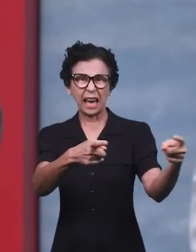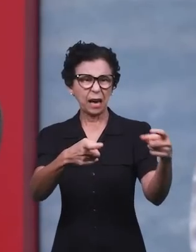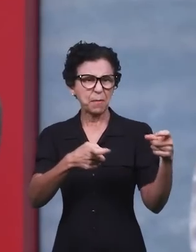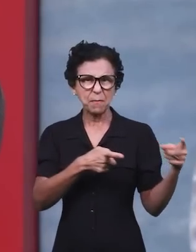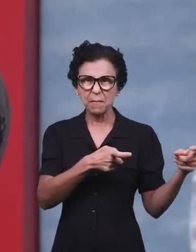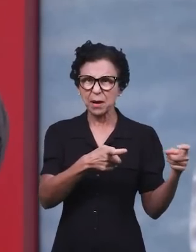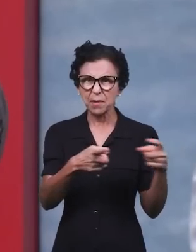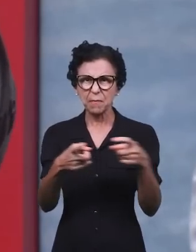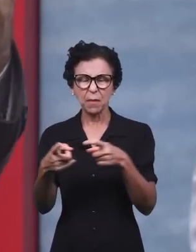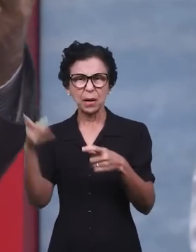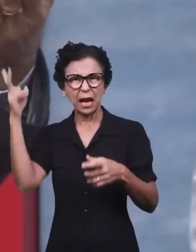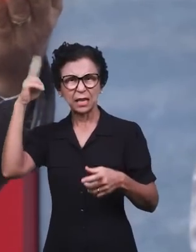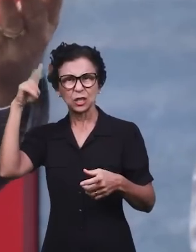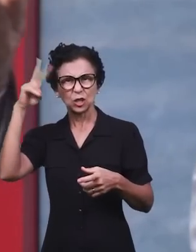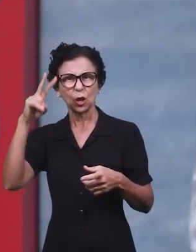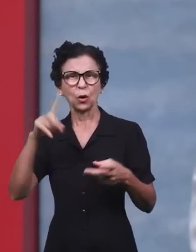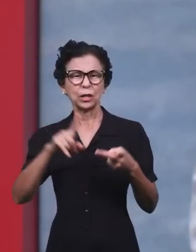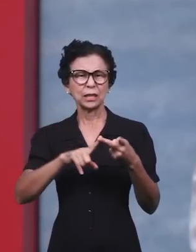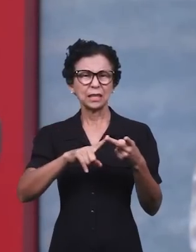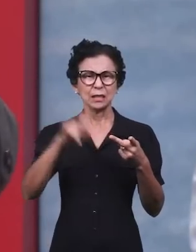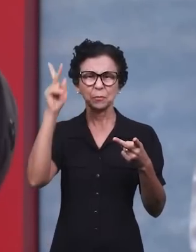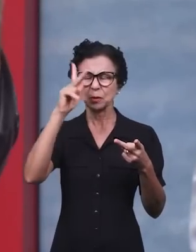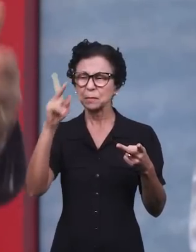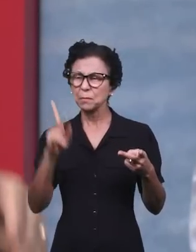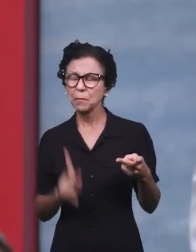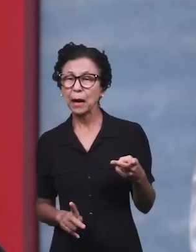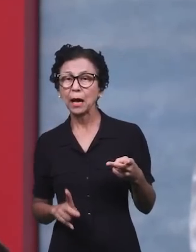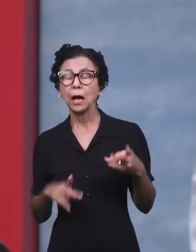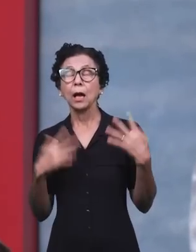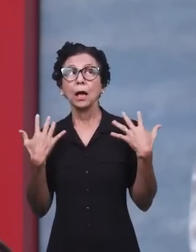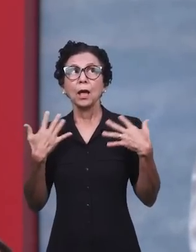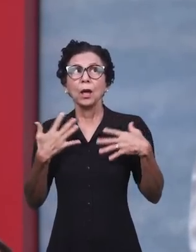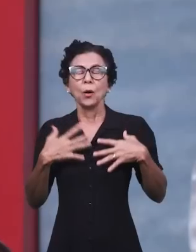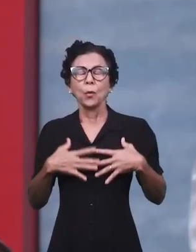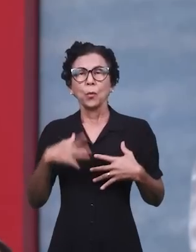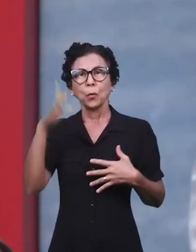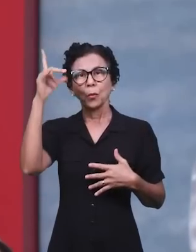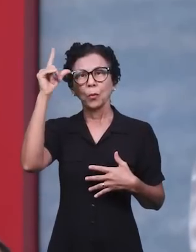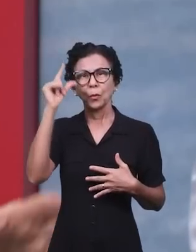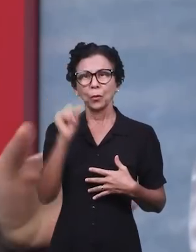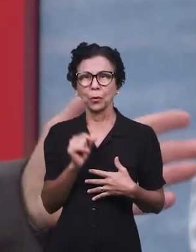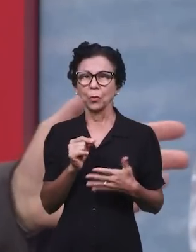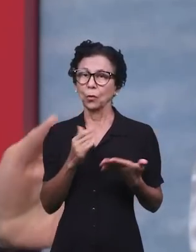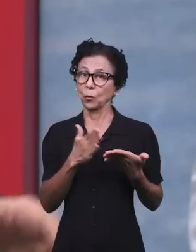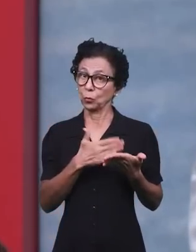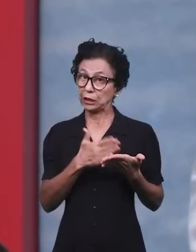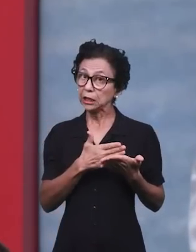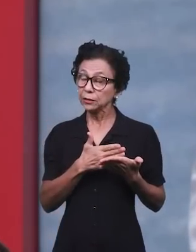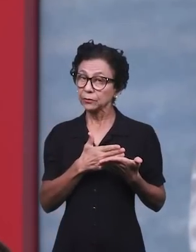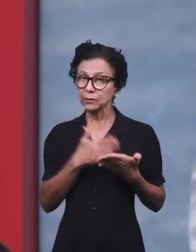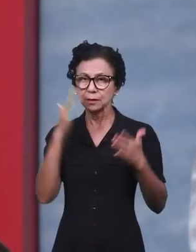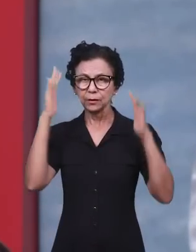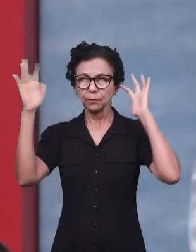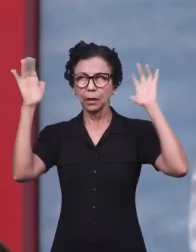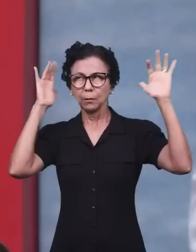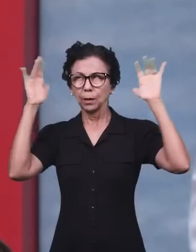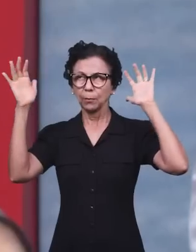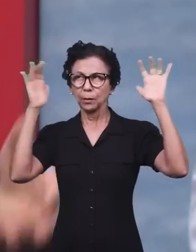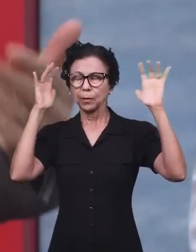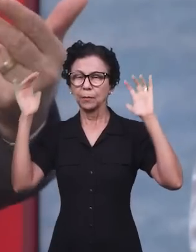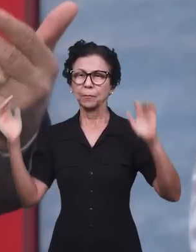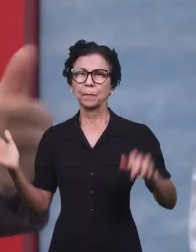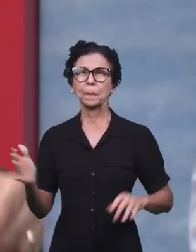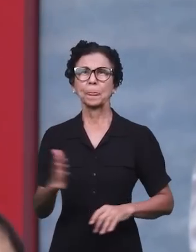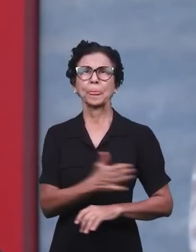na guerra, né? Aquela coisa, guerra e paz, né? Você lê tudo. Agora, imagine, uma vez eu vi um vídeo proibido,